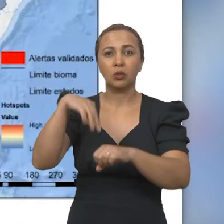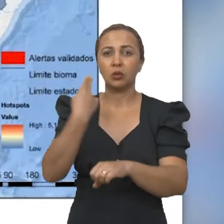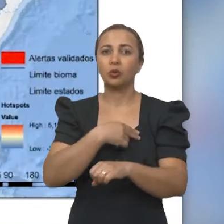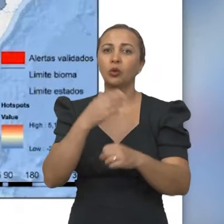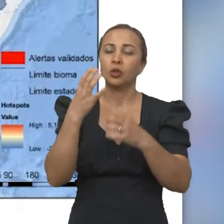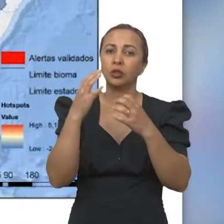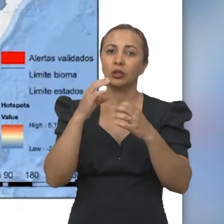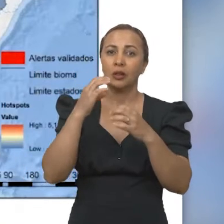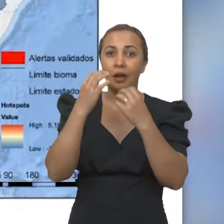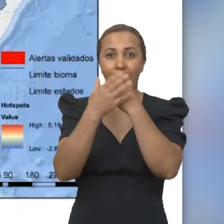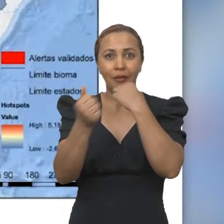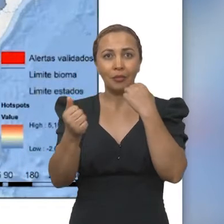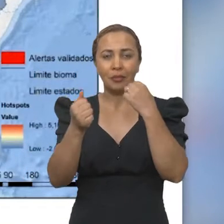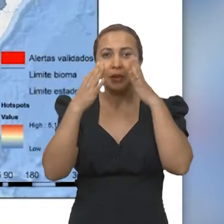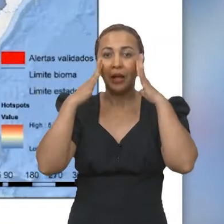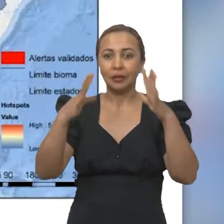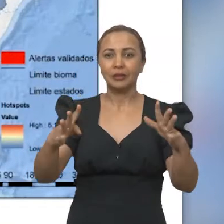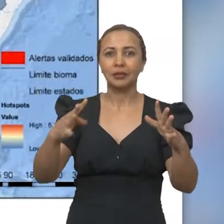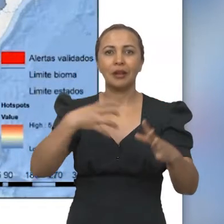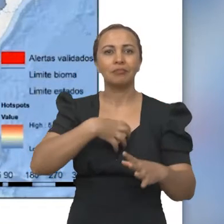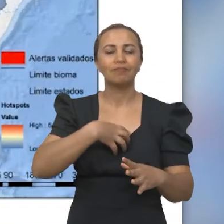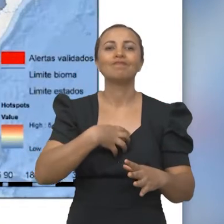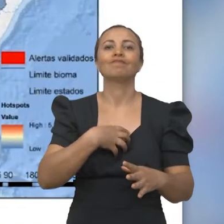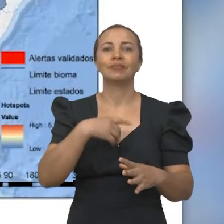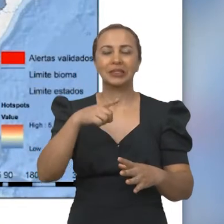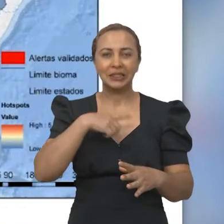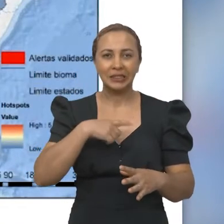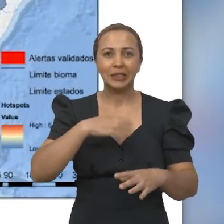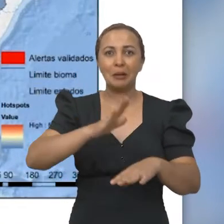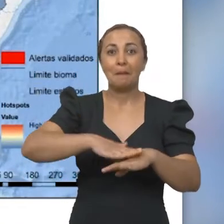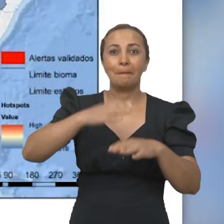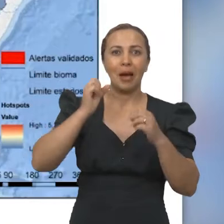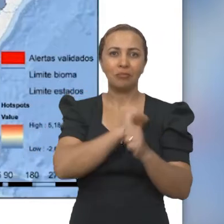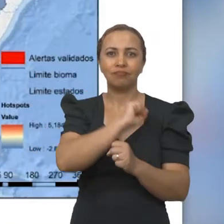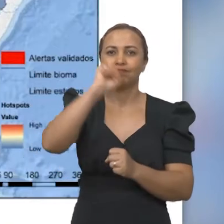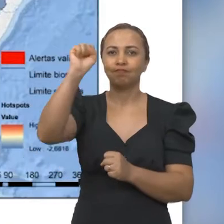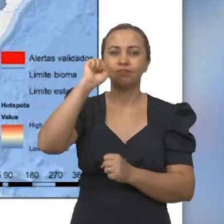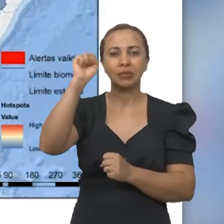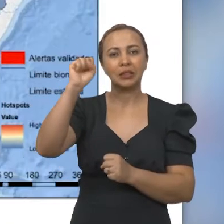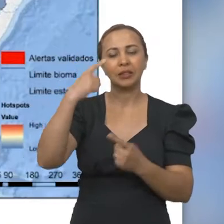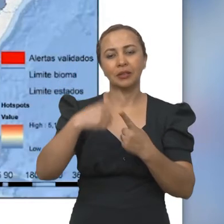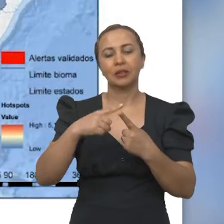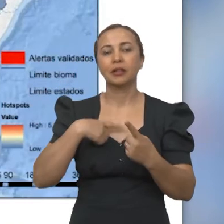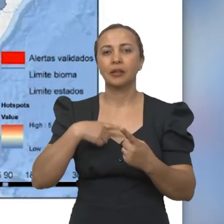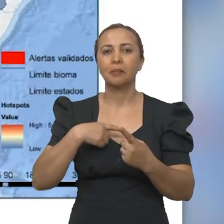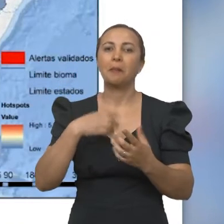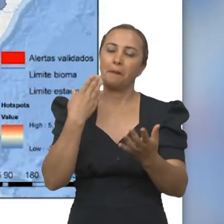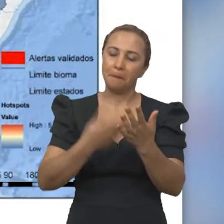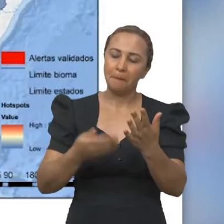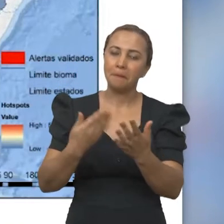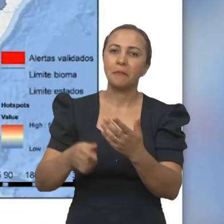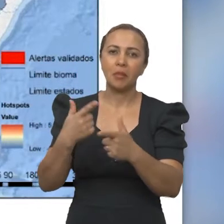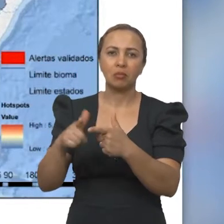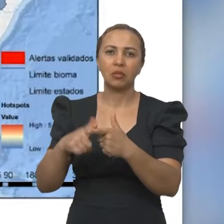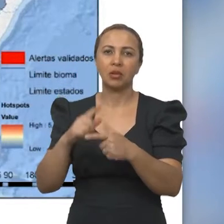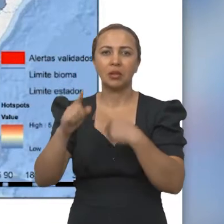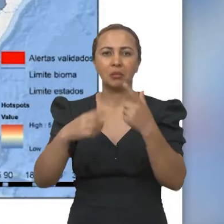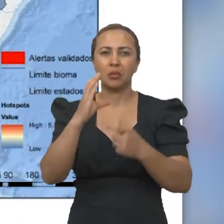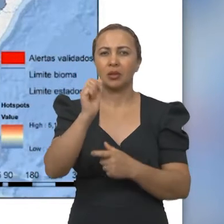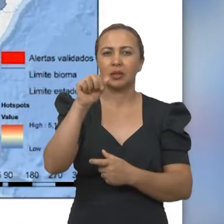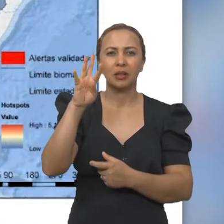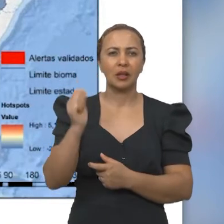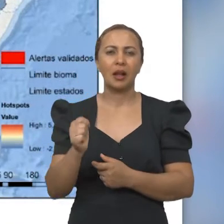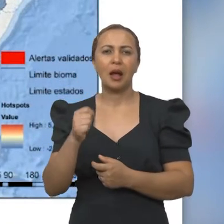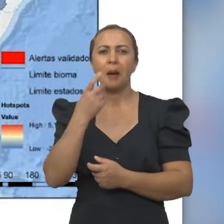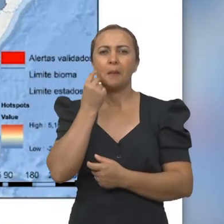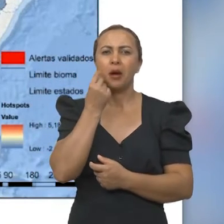gente chama a atenção aqui é que a Bahia é a campeã em número de alertas validados, né, seguido do Ceará,